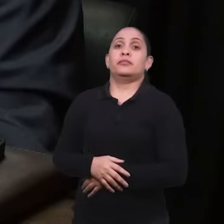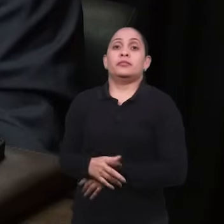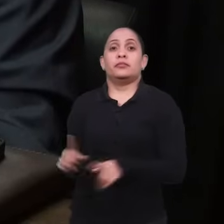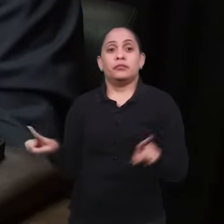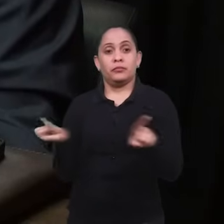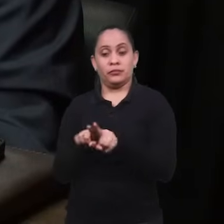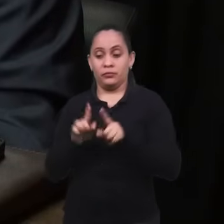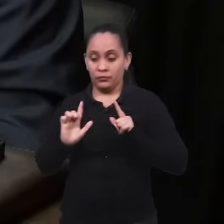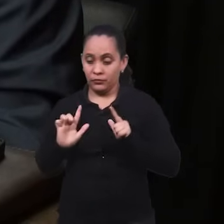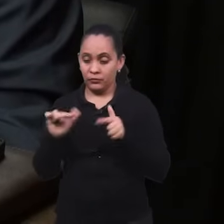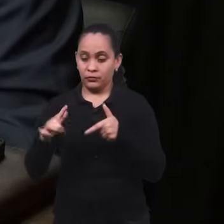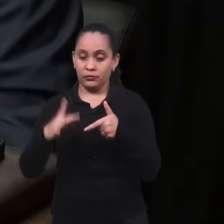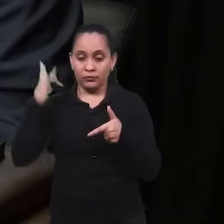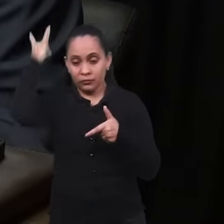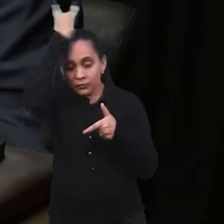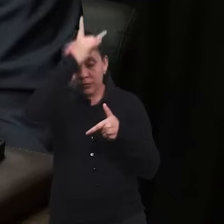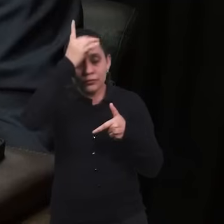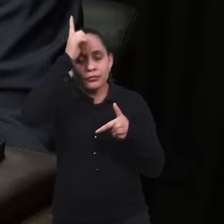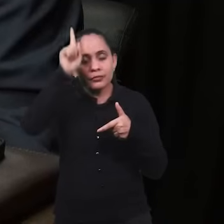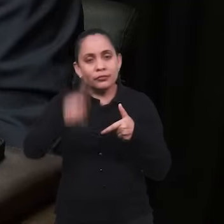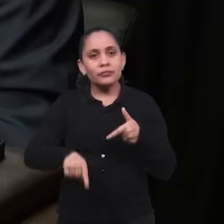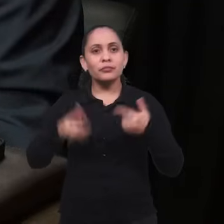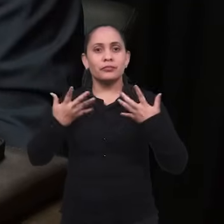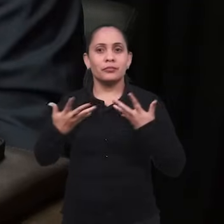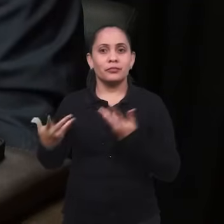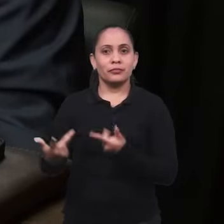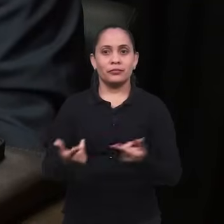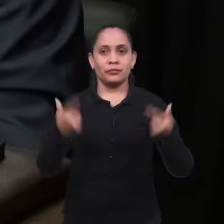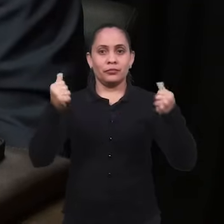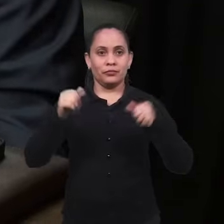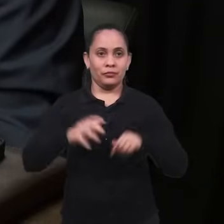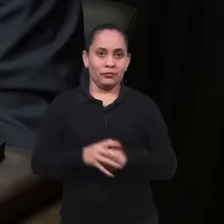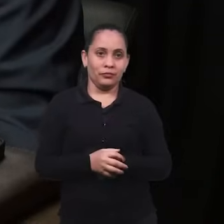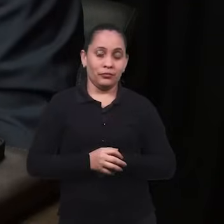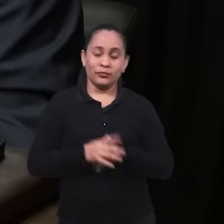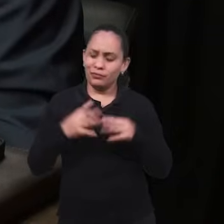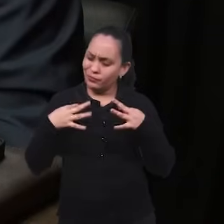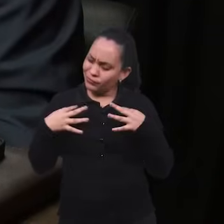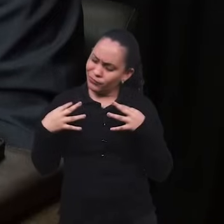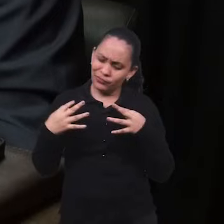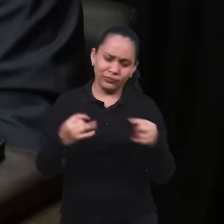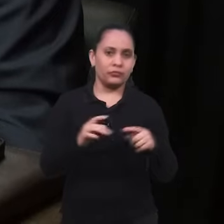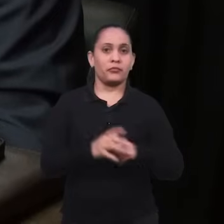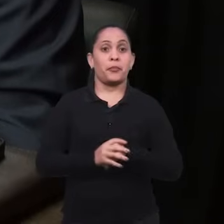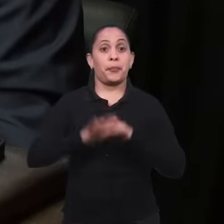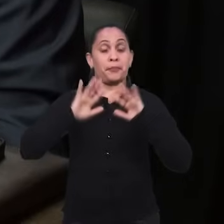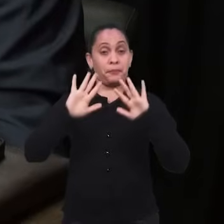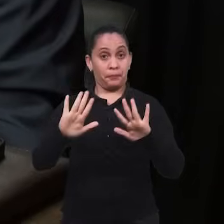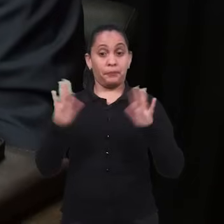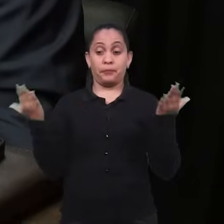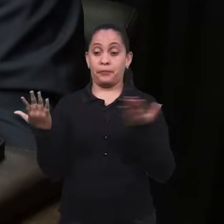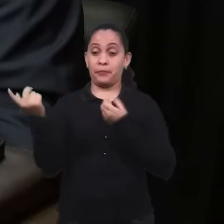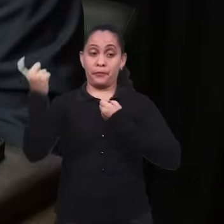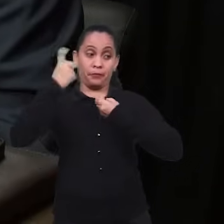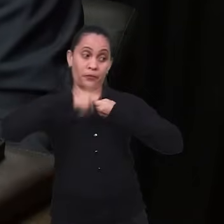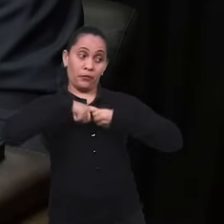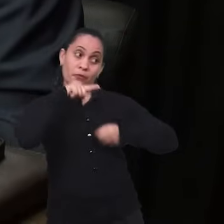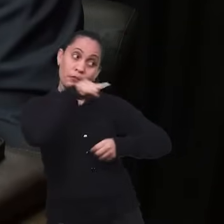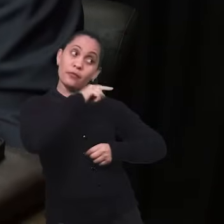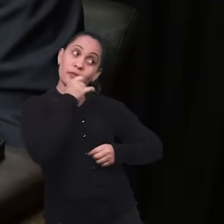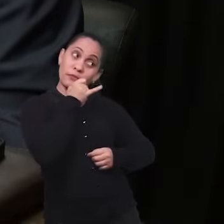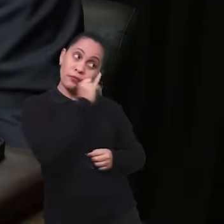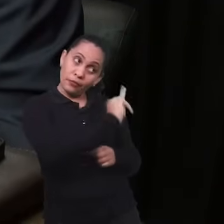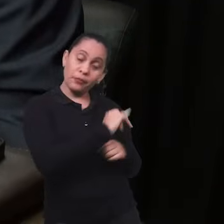nós estamos vendo agora a operação do Espírito Santo, o que é maravilhosa. Ele, em todos os aspectos. Mas, voltando à sua